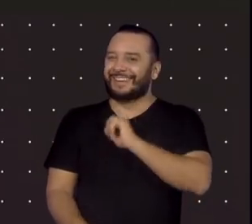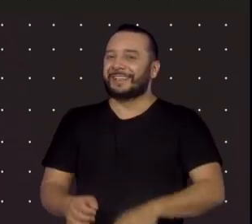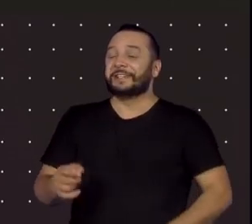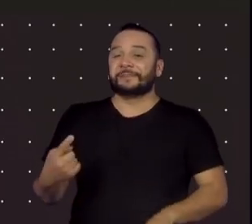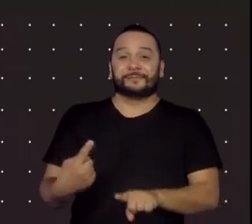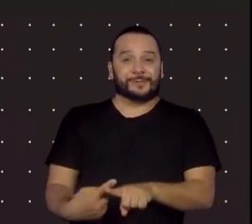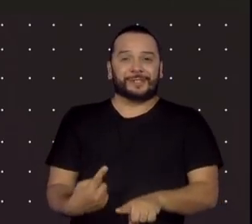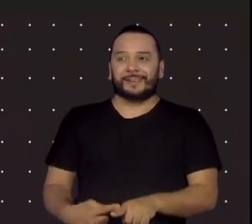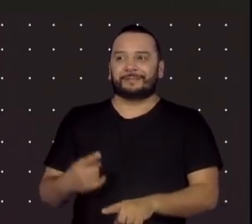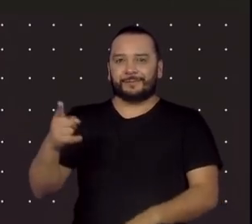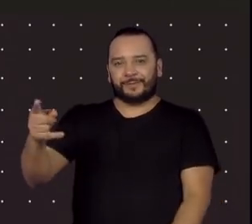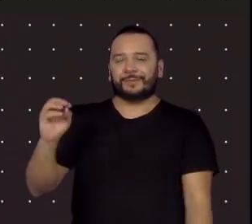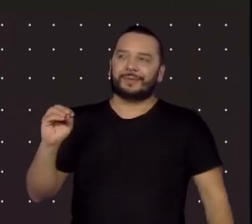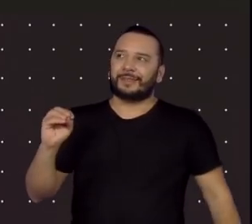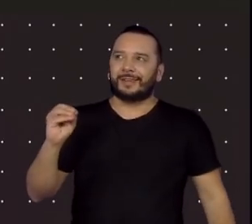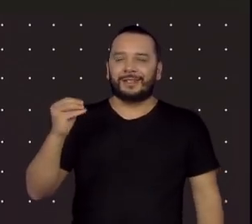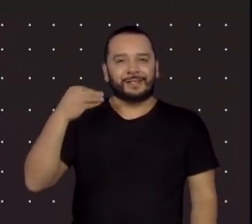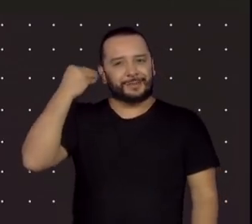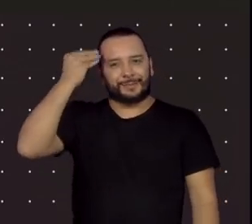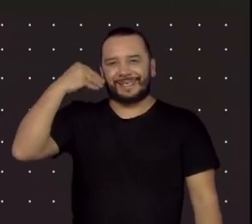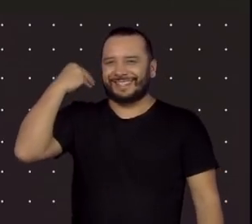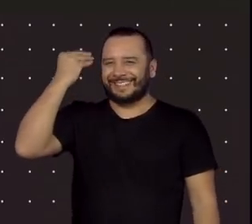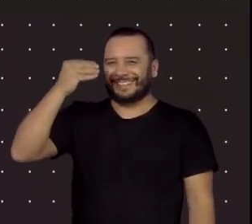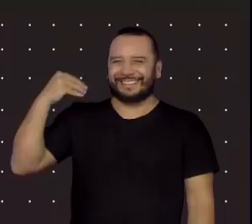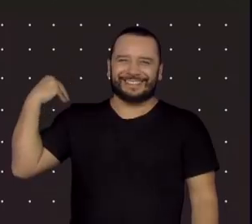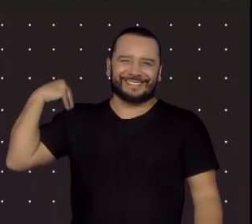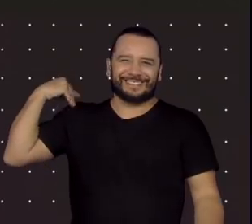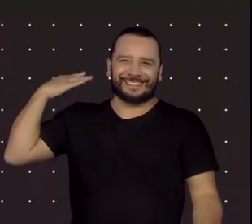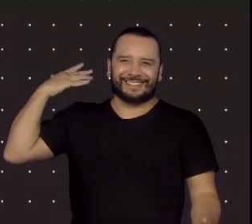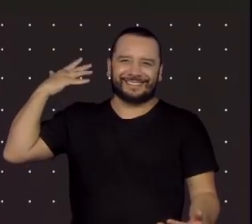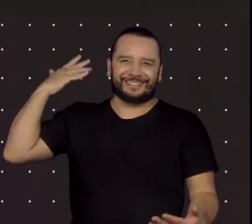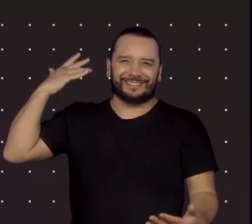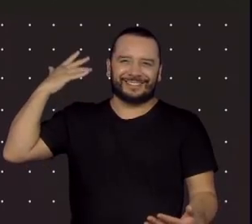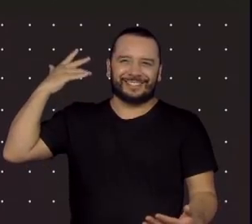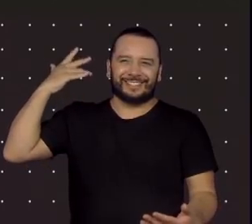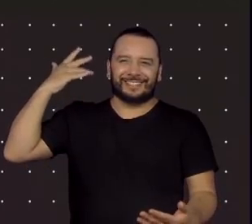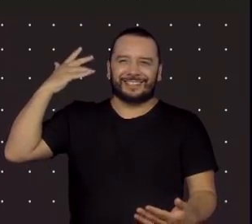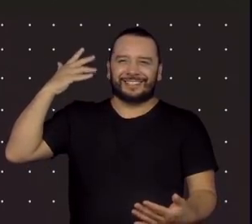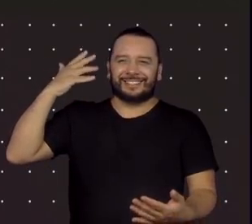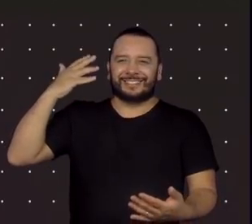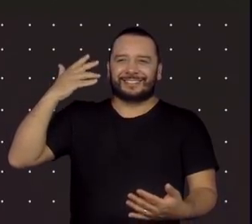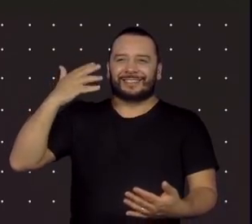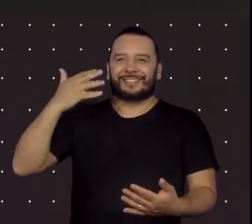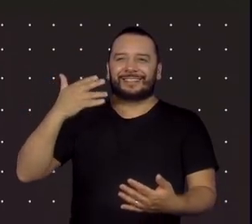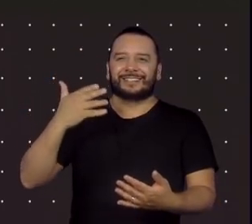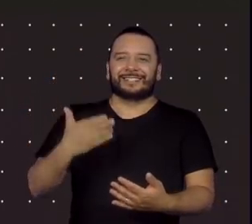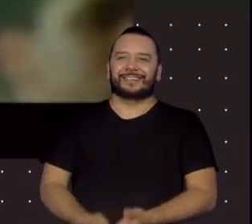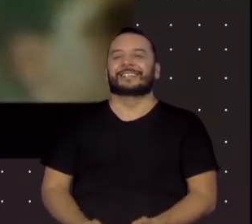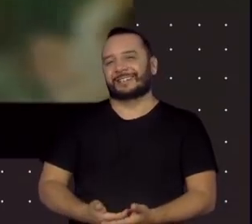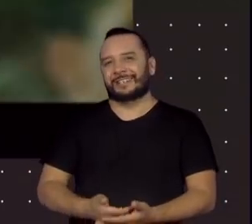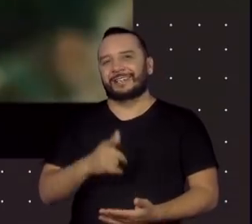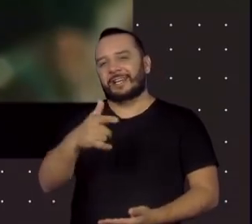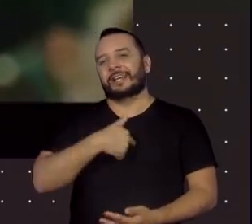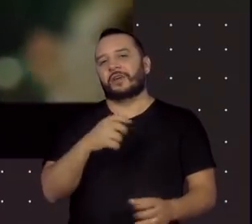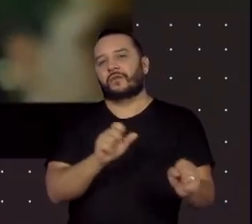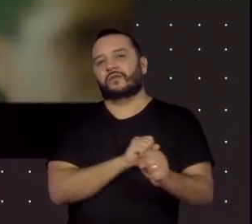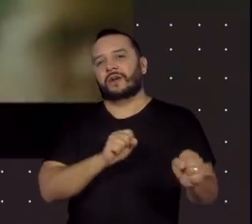Porque esse homem já passou por tanta coisa. Tony, eu sou muito seu